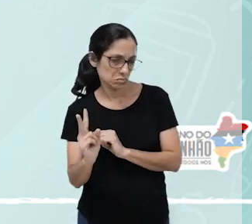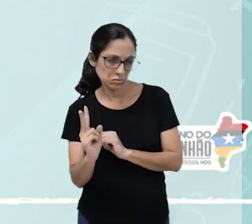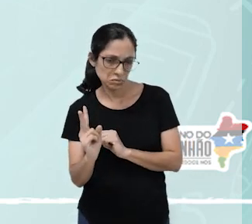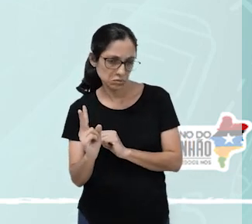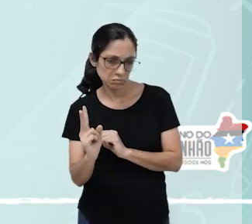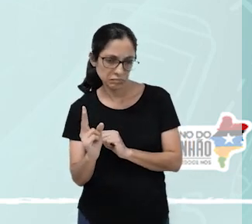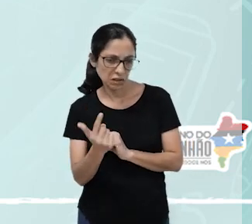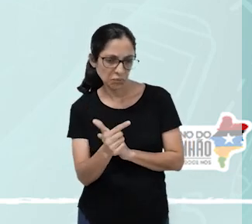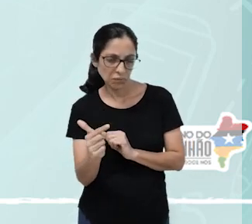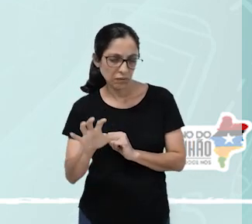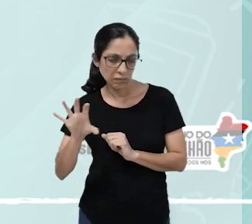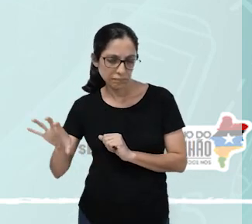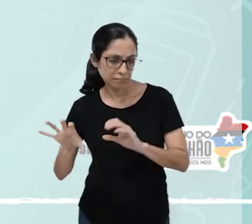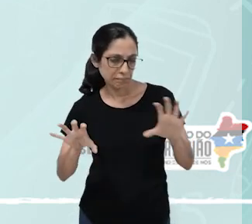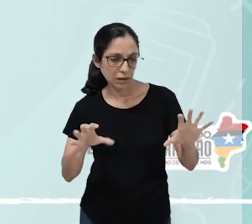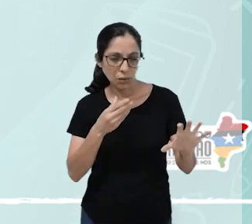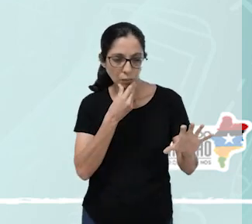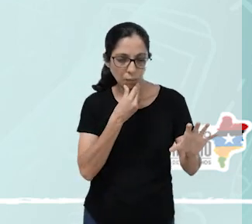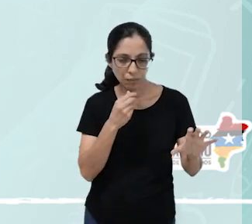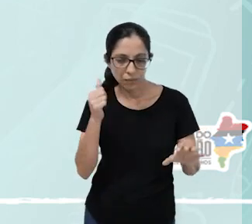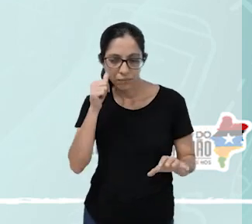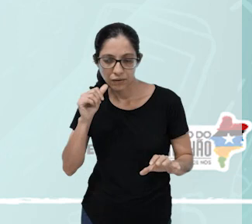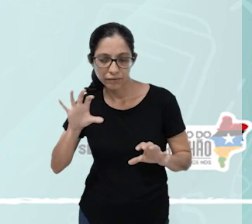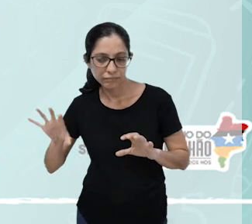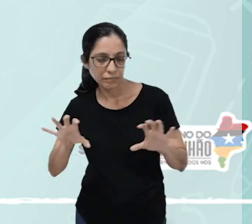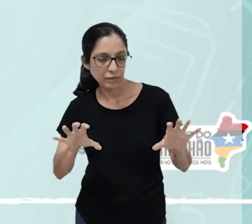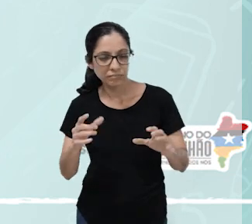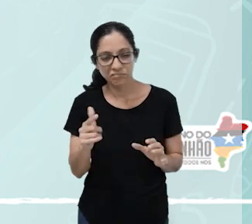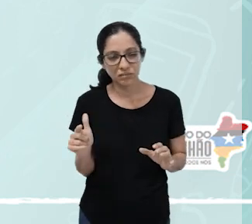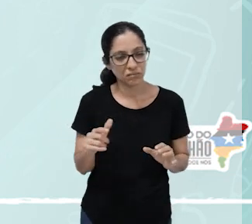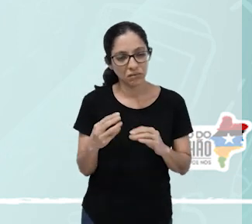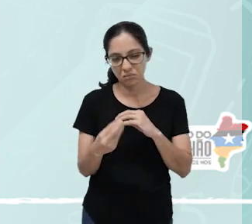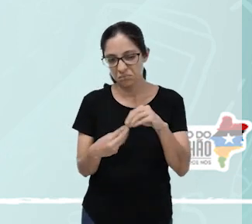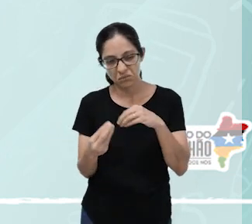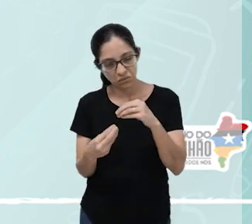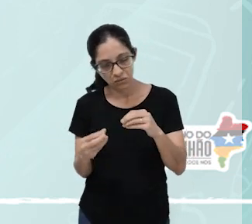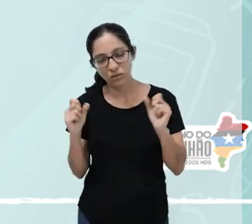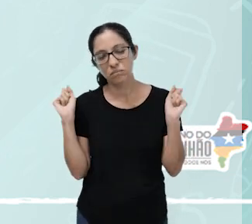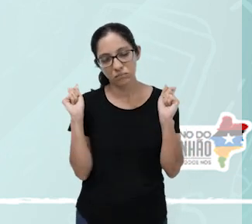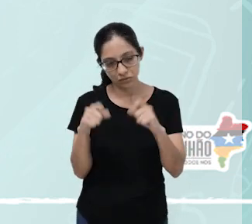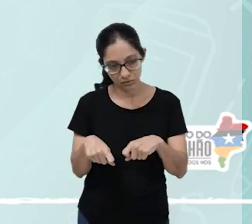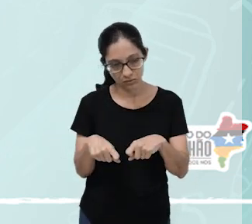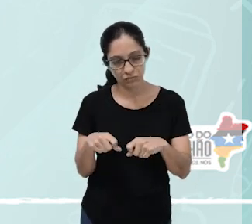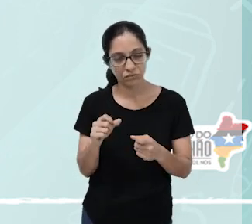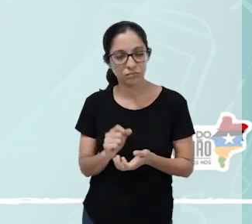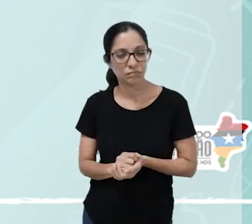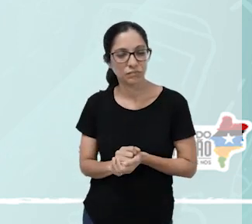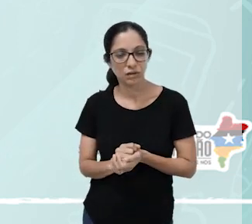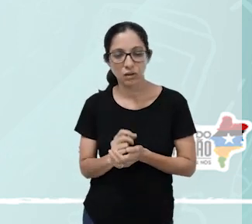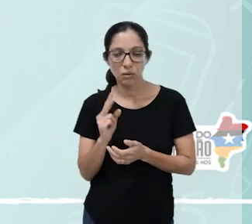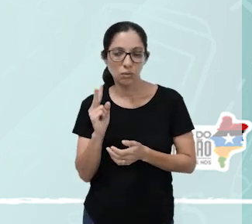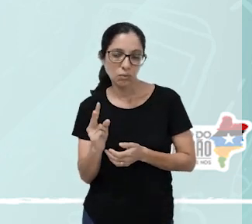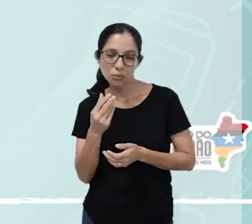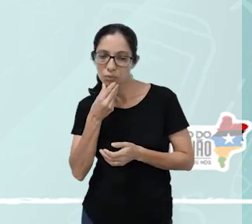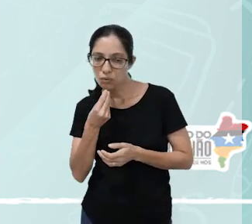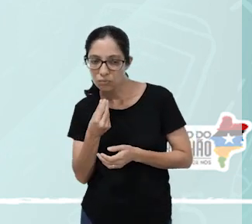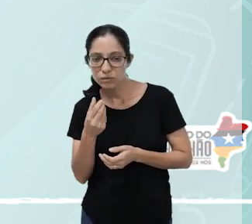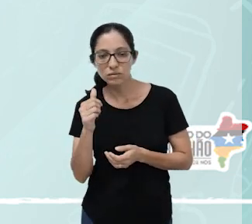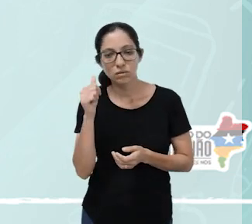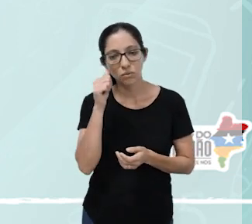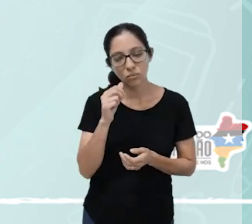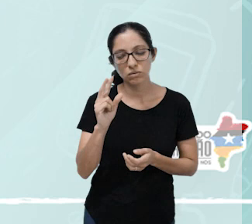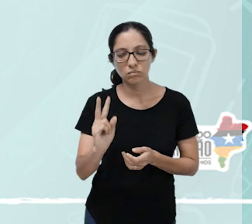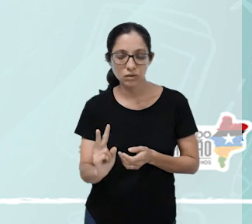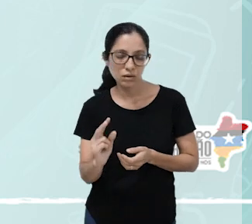aí o sexismo. Duplas masculinas, 2 homens, e duplas femininas, 2 mulheres. Esses são os tipos de disputas